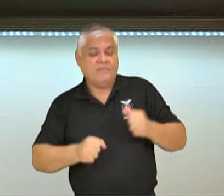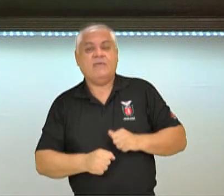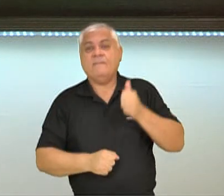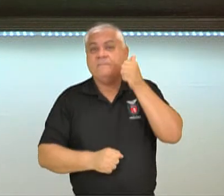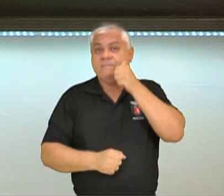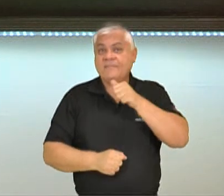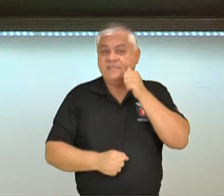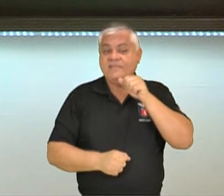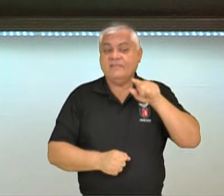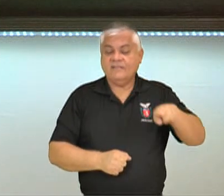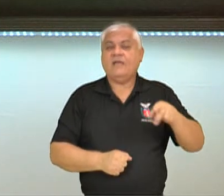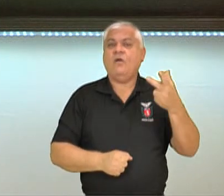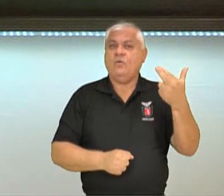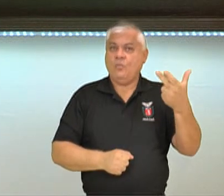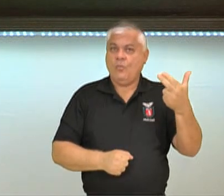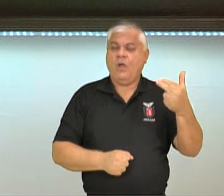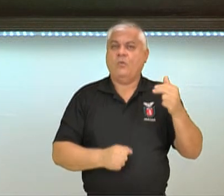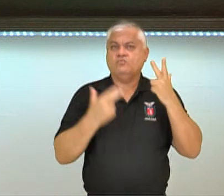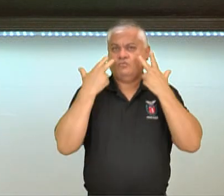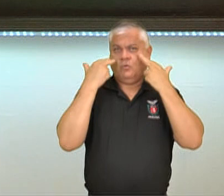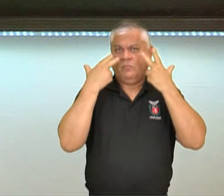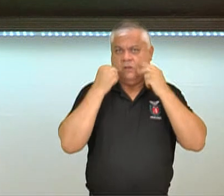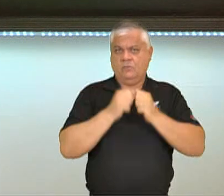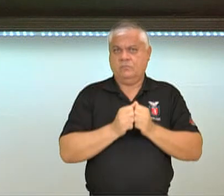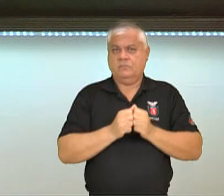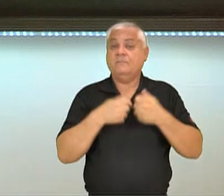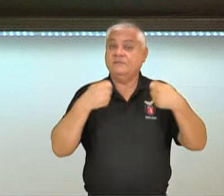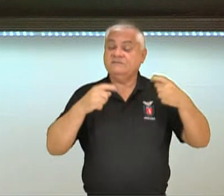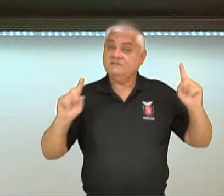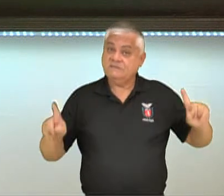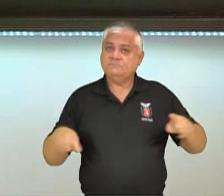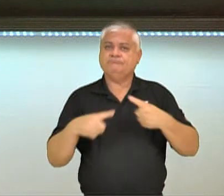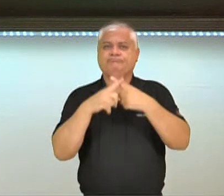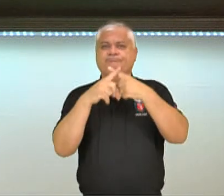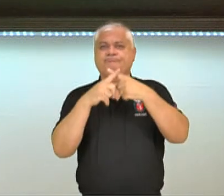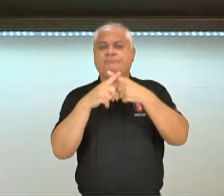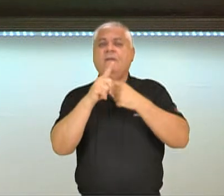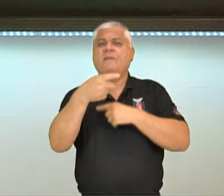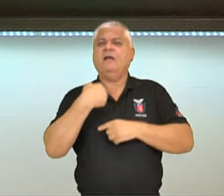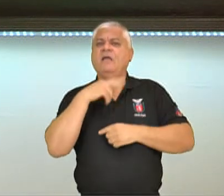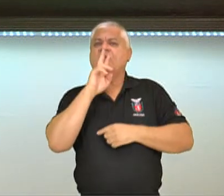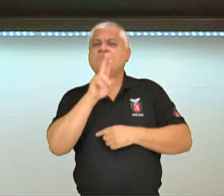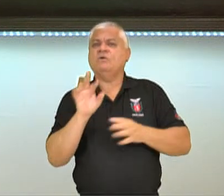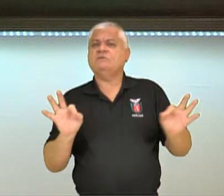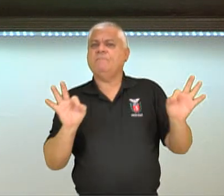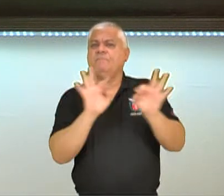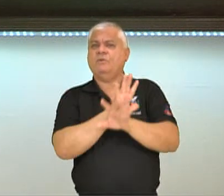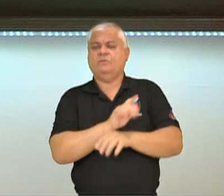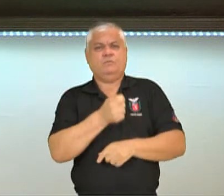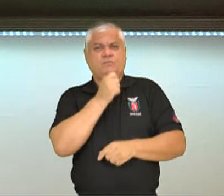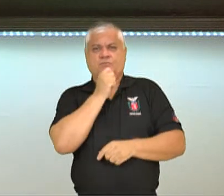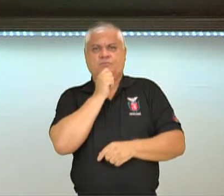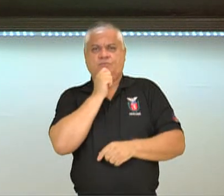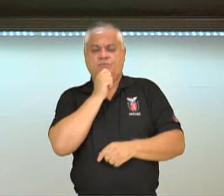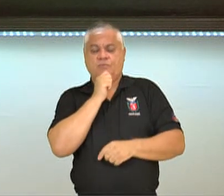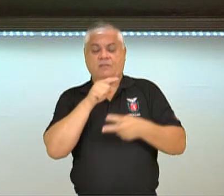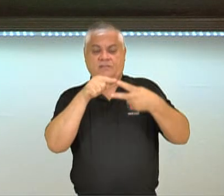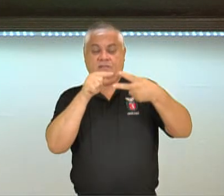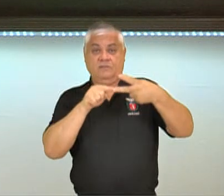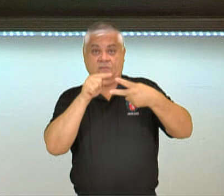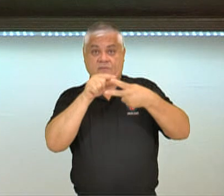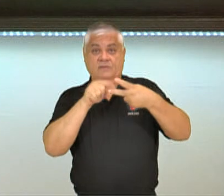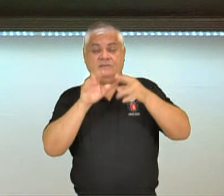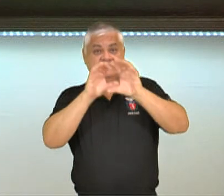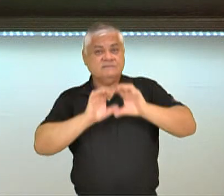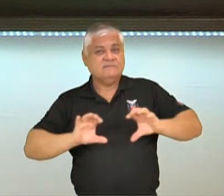e que tem anemia falciforme. Por isso que eu multiplico. Só que meu resultado não está pronto ainda. Por quê? Porque eu tenho ali os dois resultados